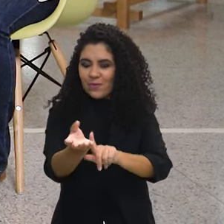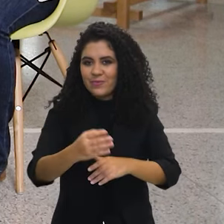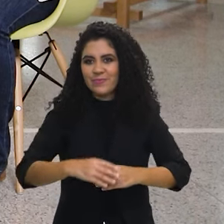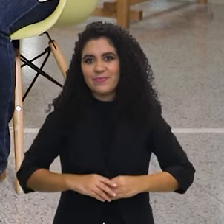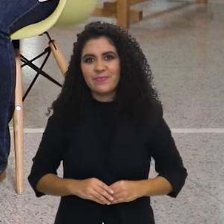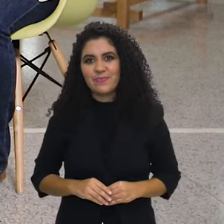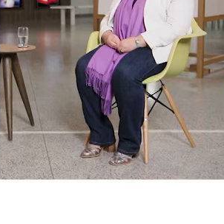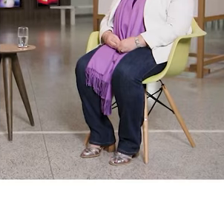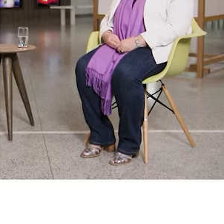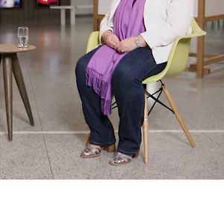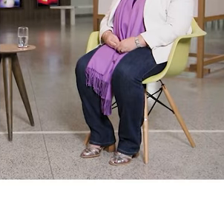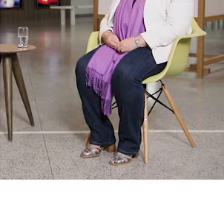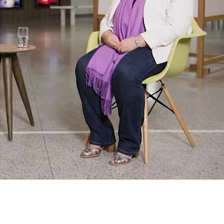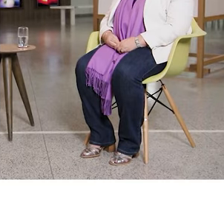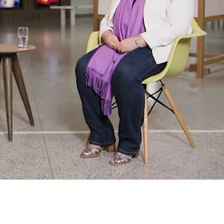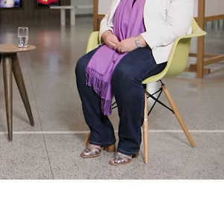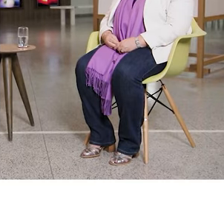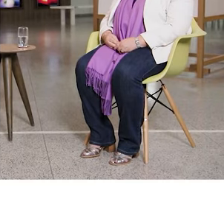canal